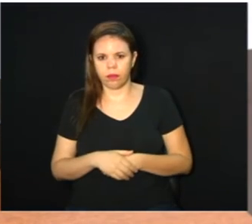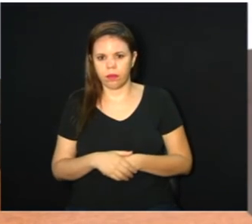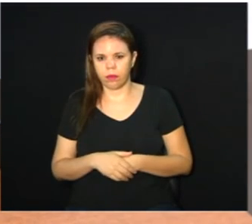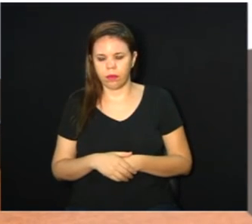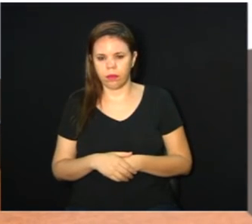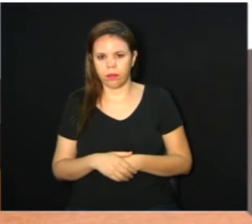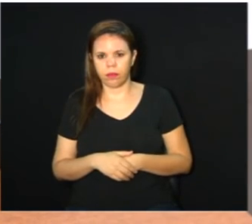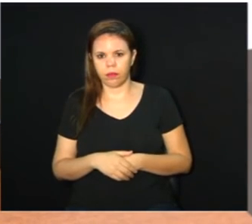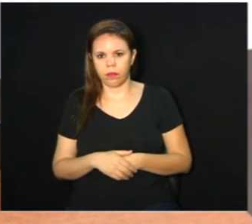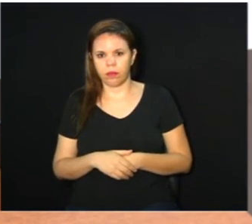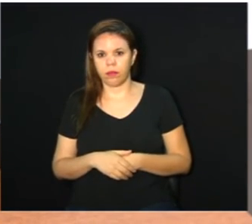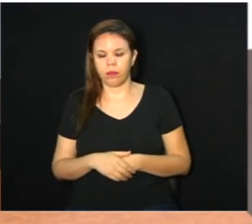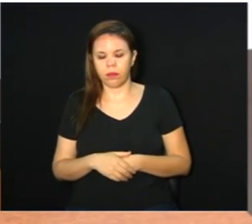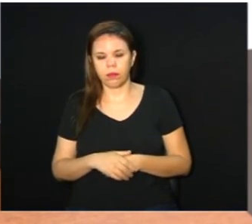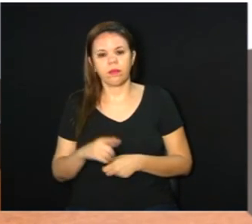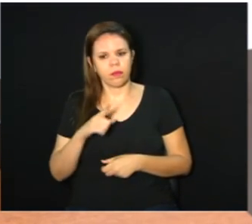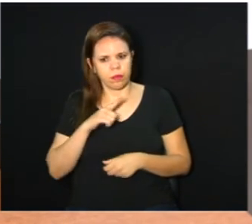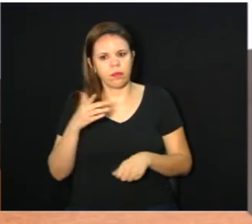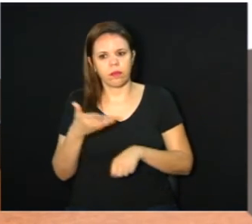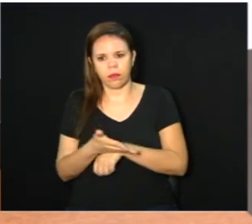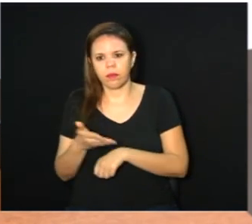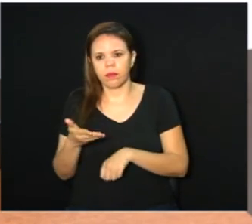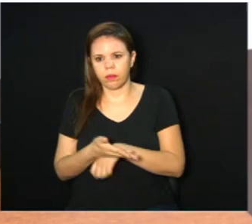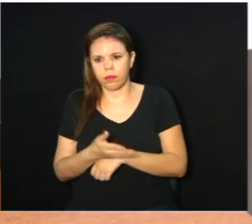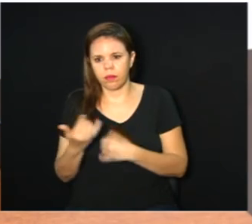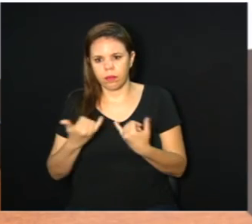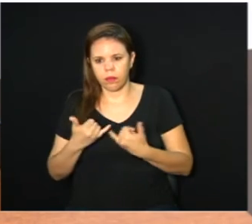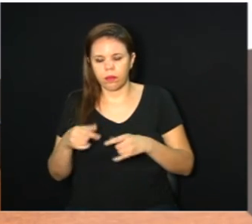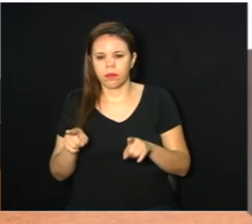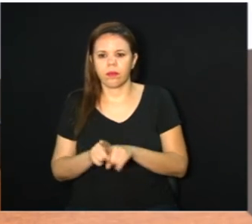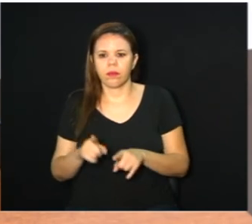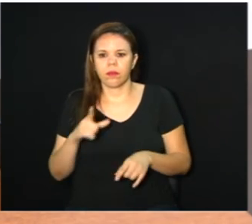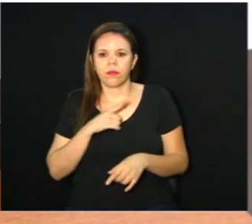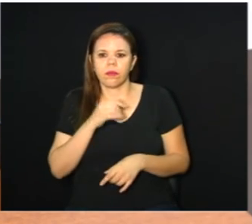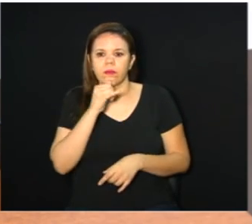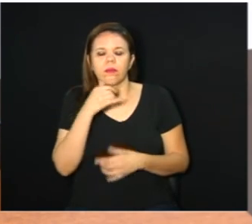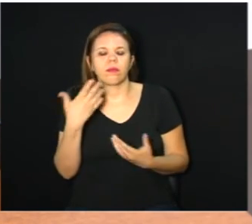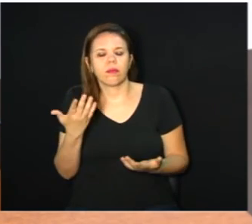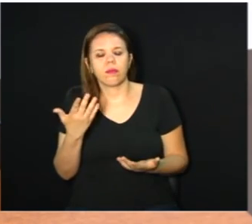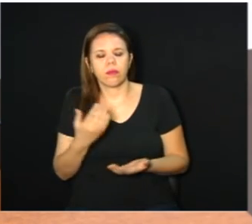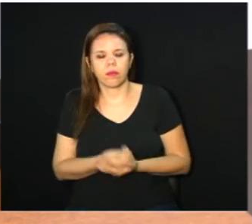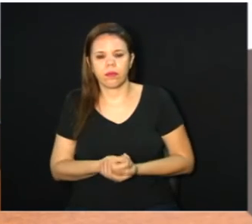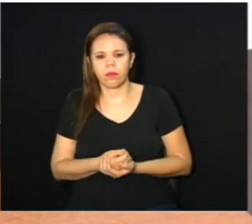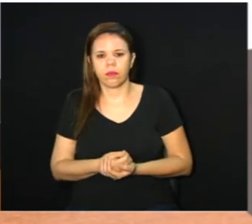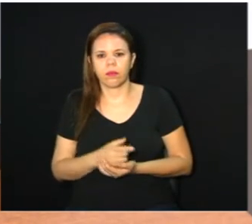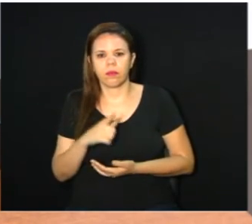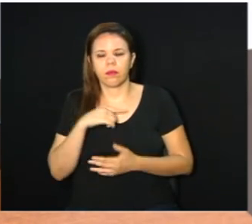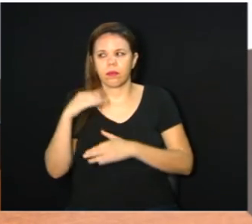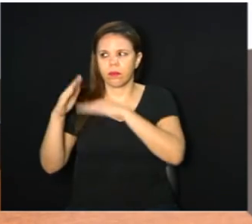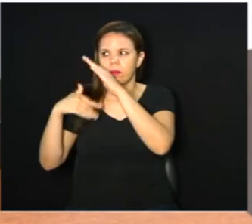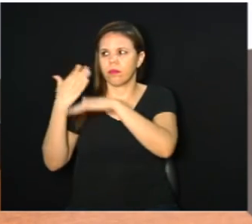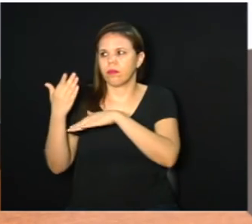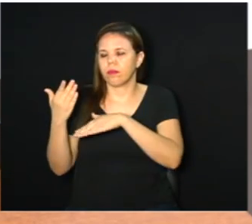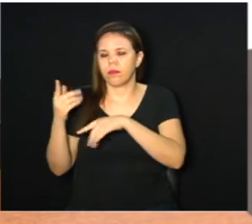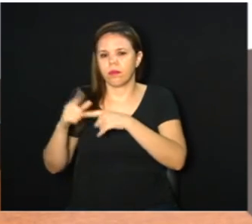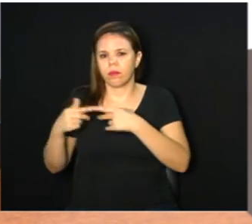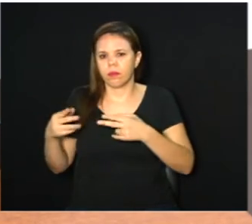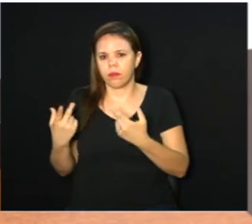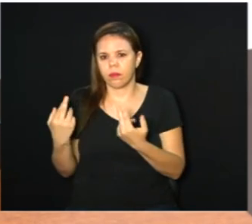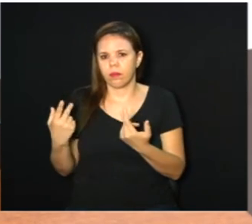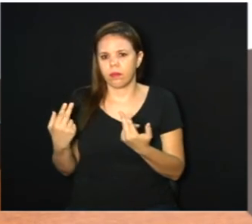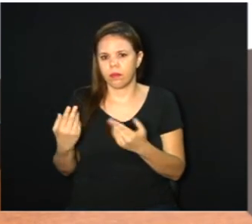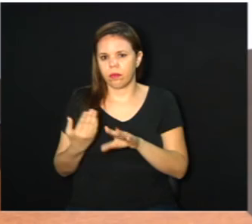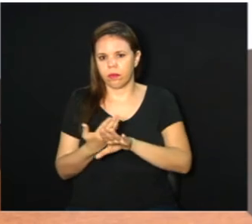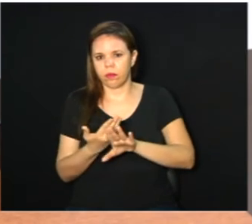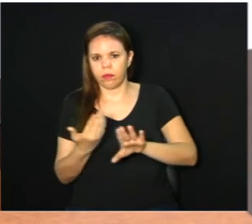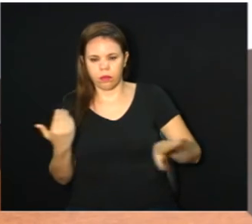sazonalmente, então tem acesso a essas informações. Além do que, por exemplo, como quando nós temos o desenvolvimento de um equipamento como aquele de desagregação